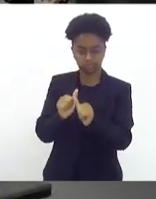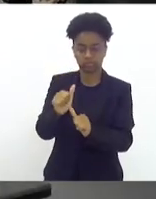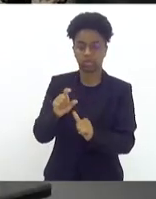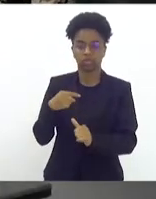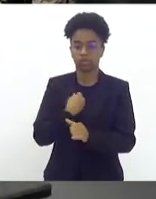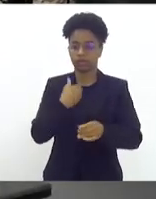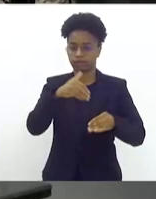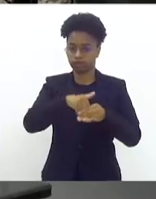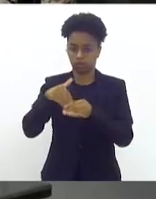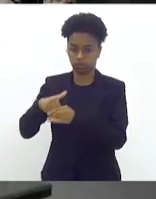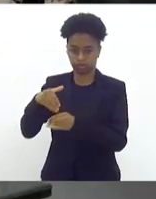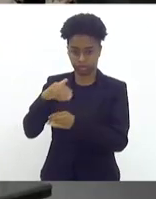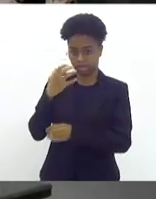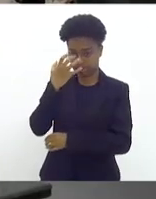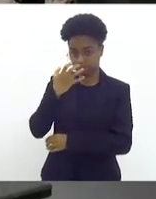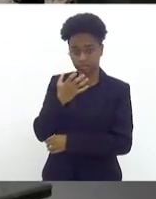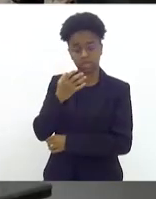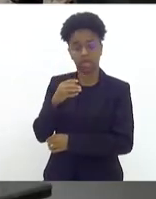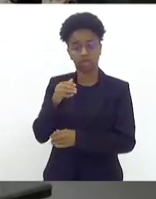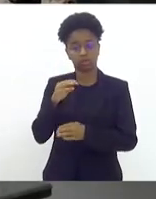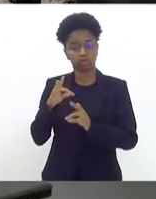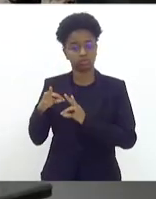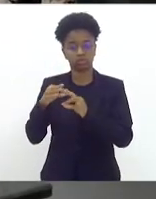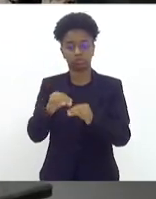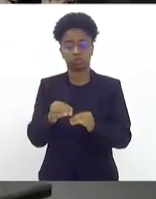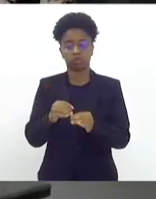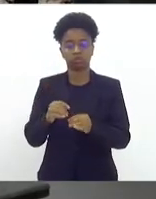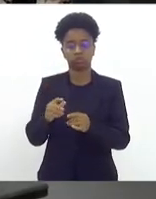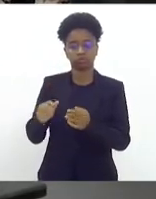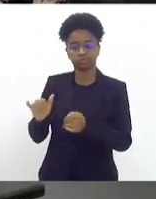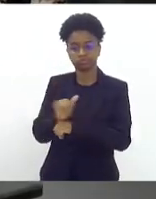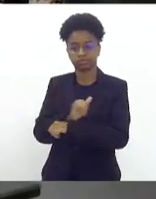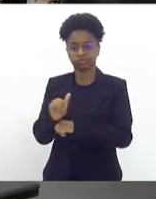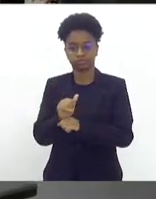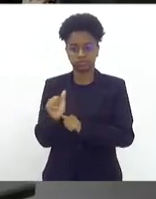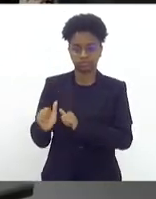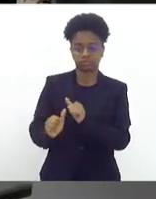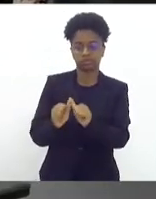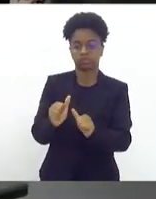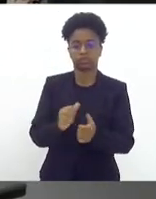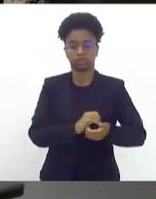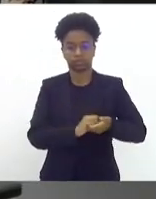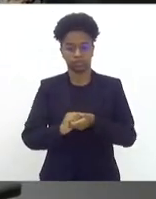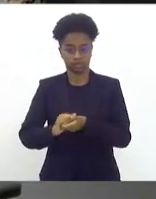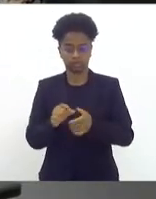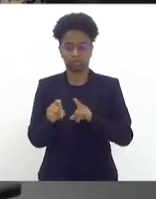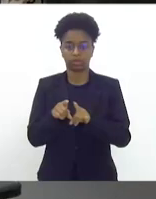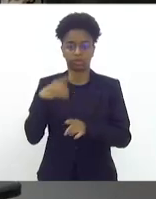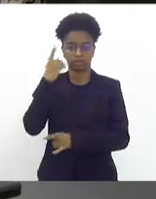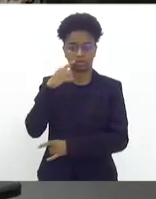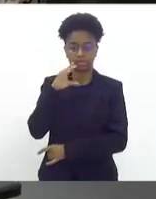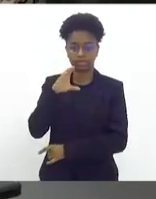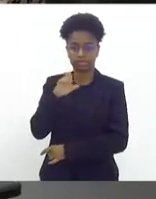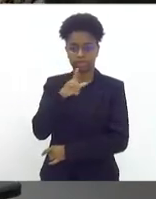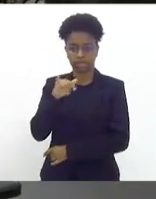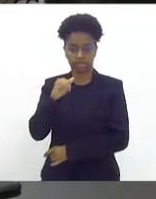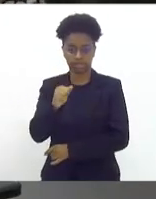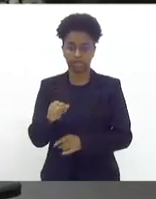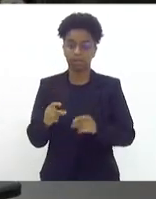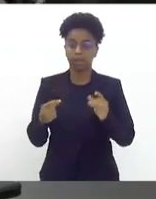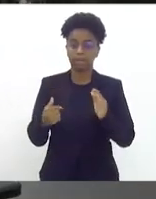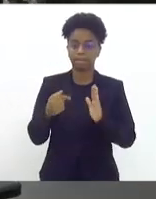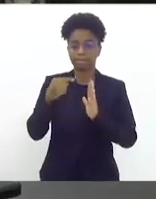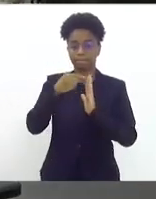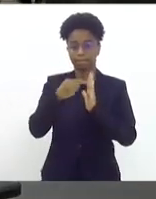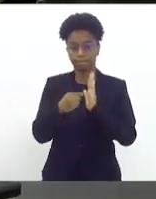celeridade possível os recursos interpostos pelos colegas. Cumprimentar a deputada Célia Jordão. O primeiro item é